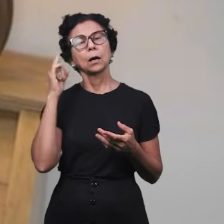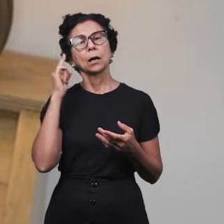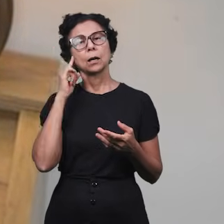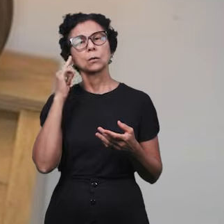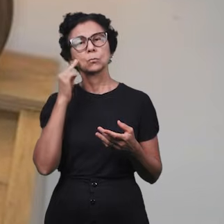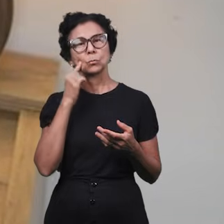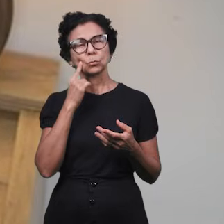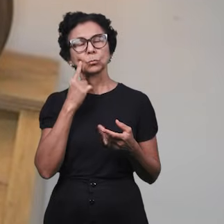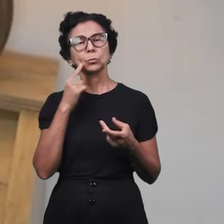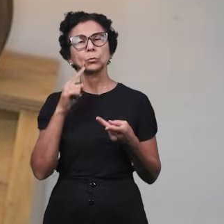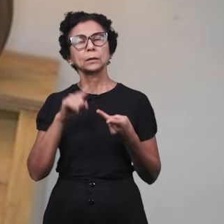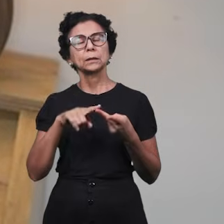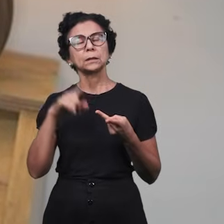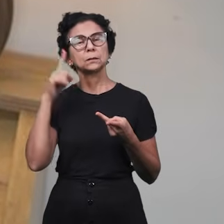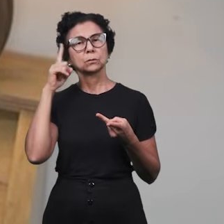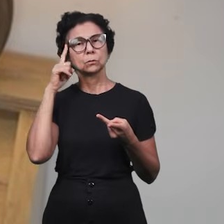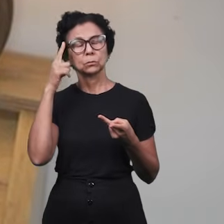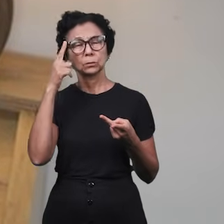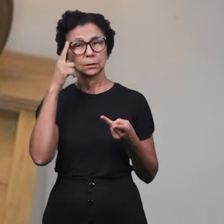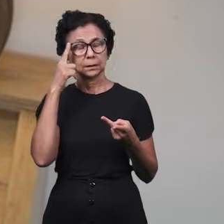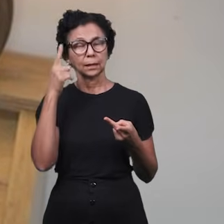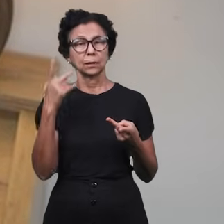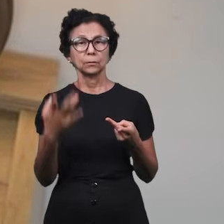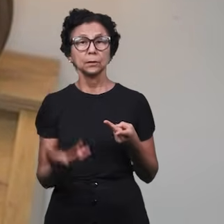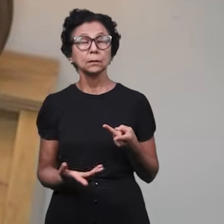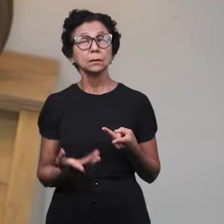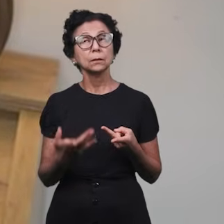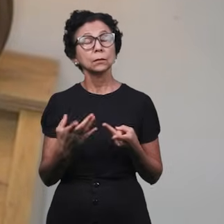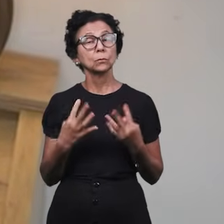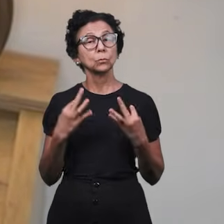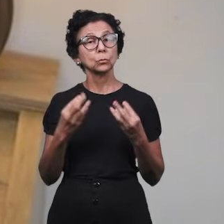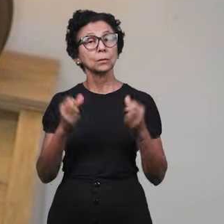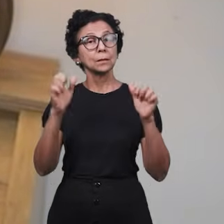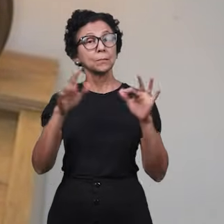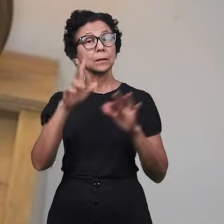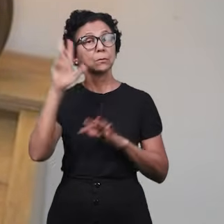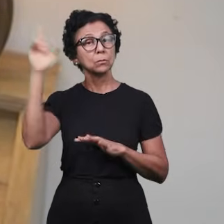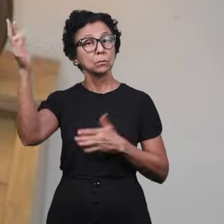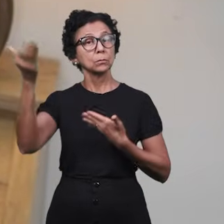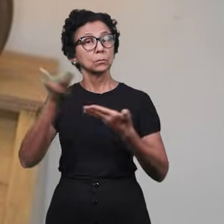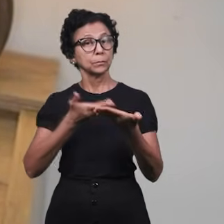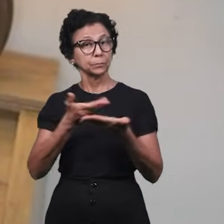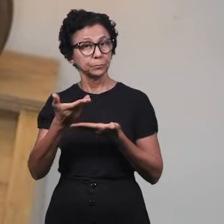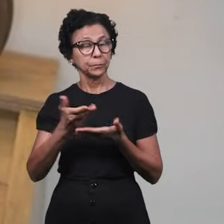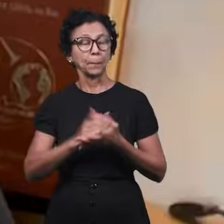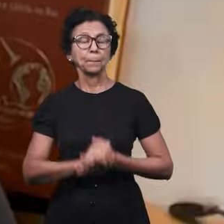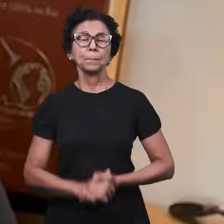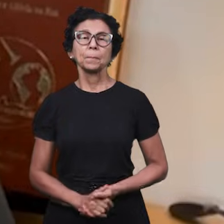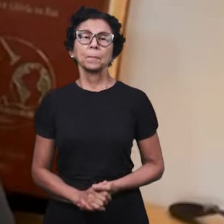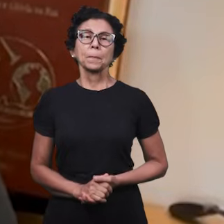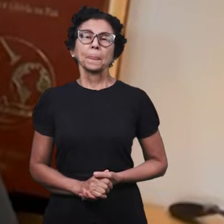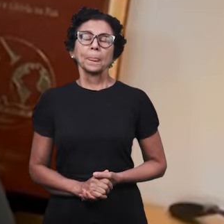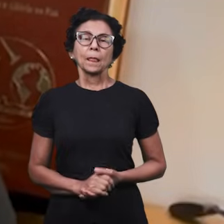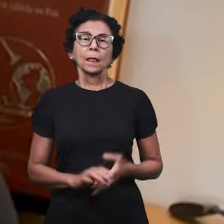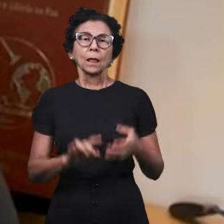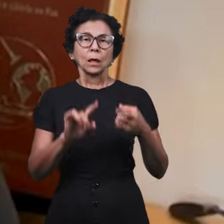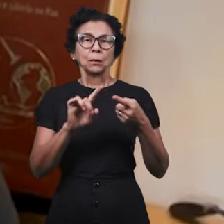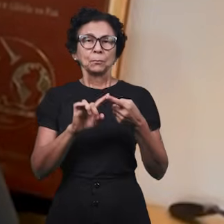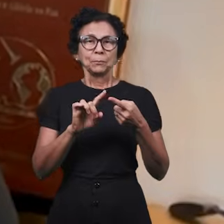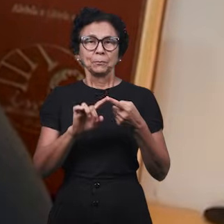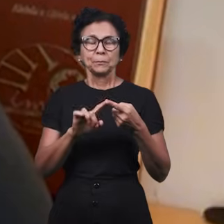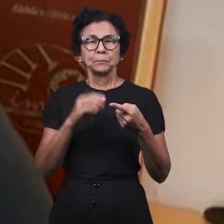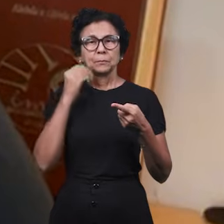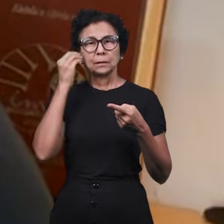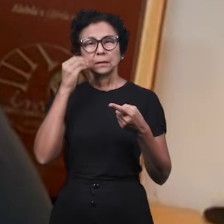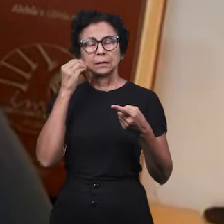compartilhar algumas experiências com os irmãos daquilo que o Senhor tem feito e operado em nosso meio. A primeira experiência, ela